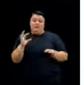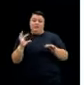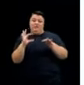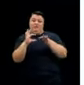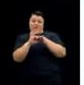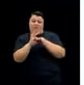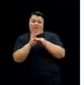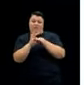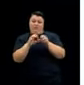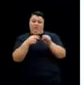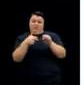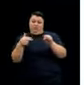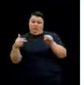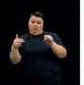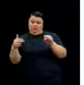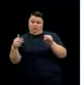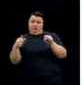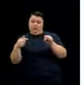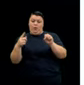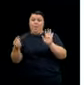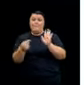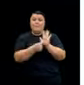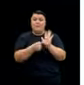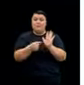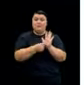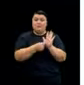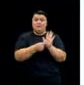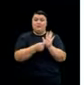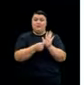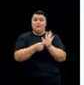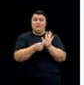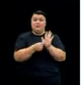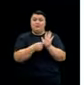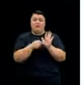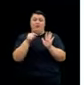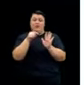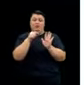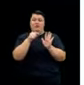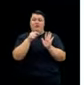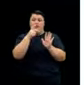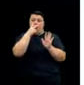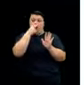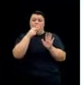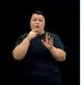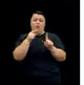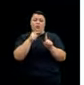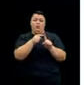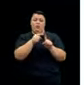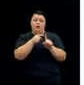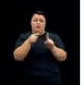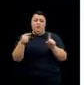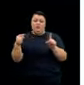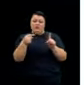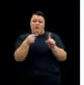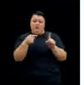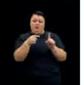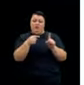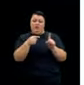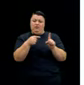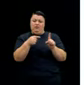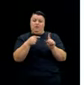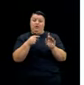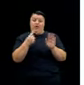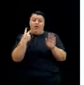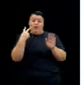antígenos, sinalizando-os. Essa forma aqui é o dedo duro, né? Ele vai sinalizar aquela estrutura ali para as células